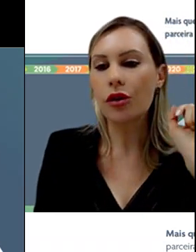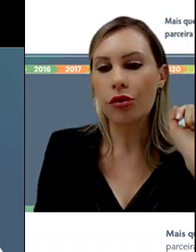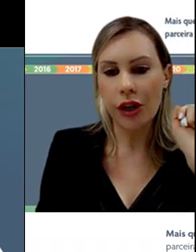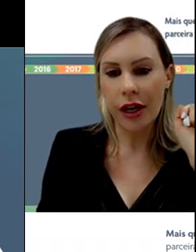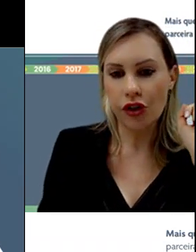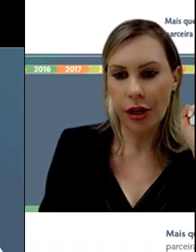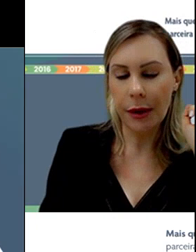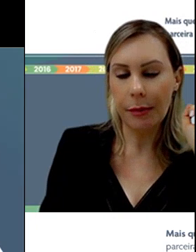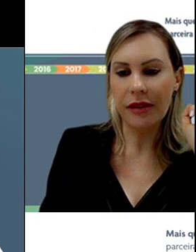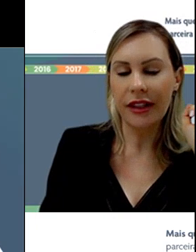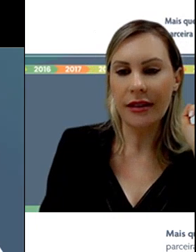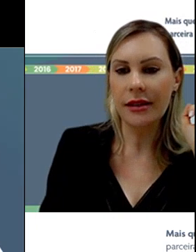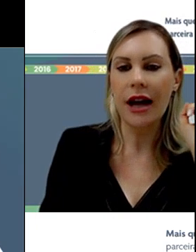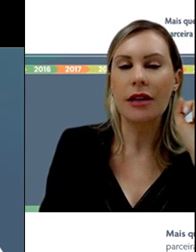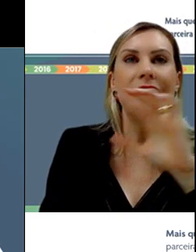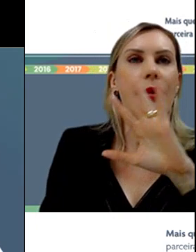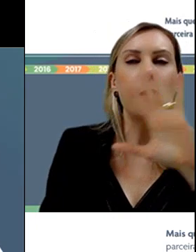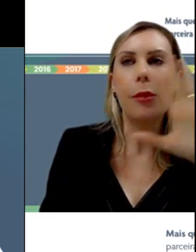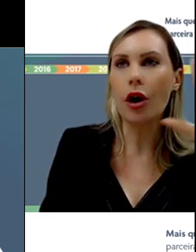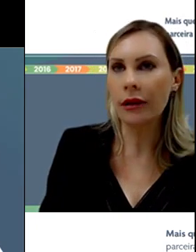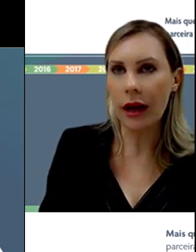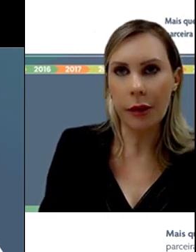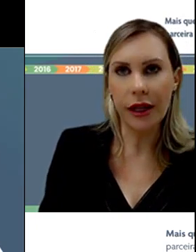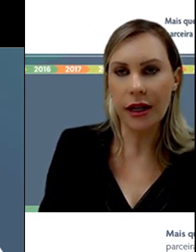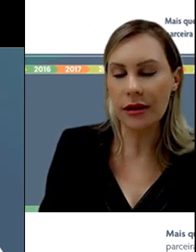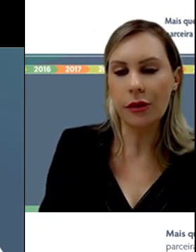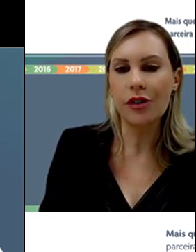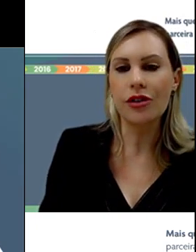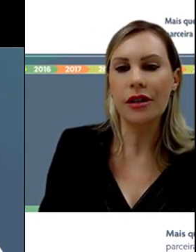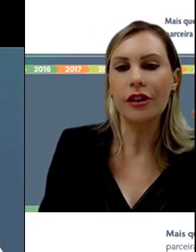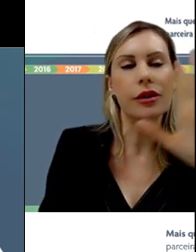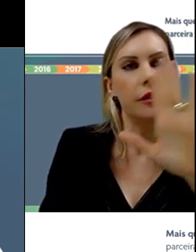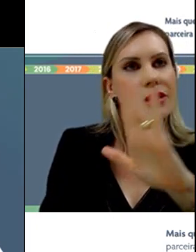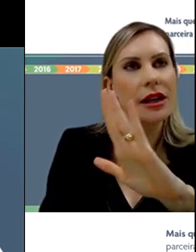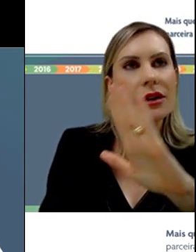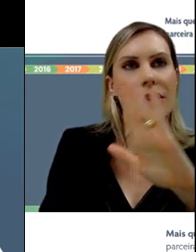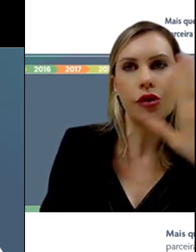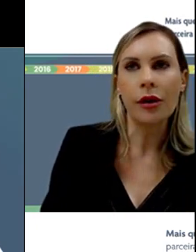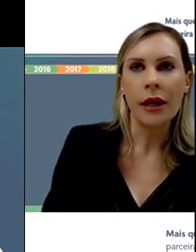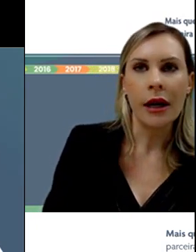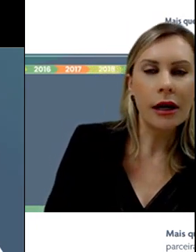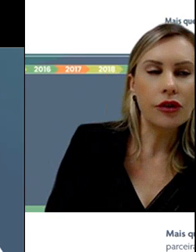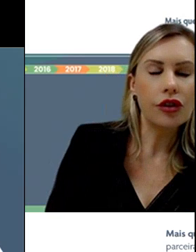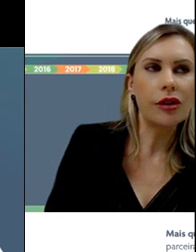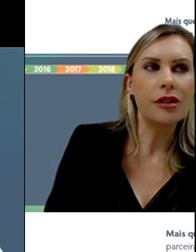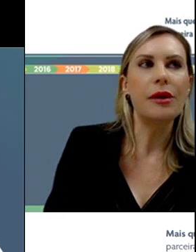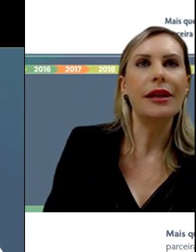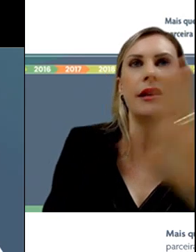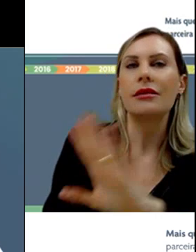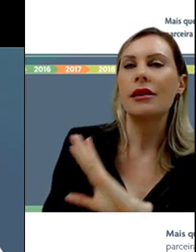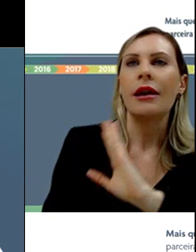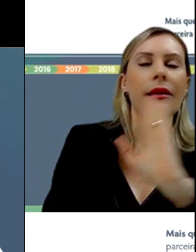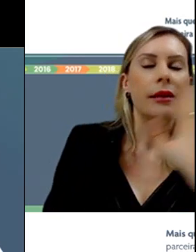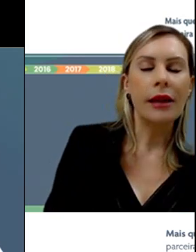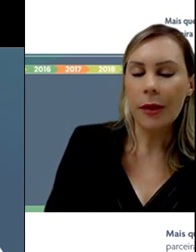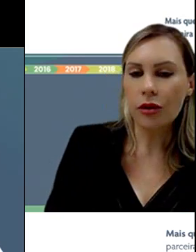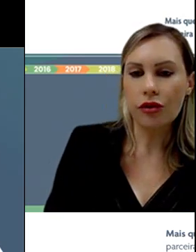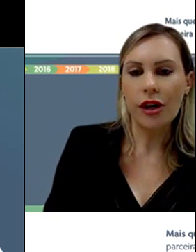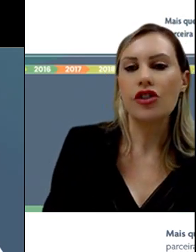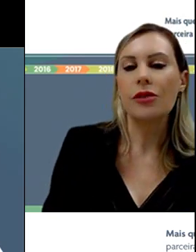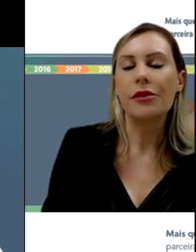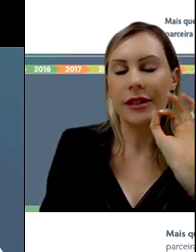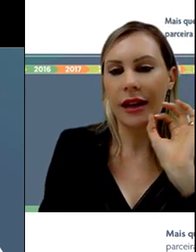não migrou de regime previdenciário. E não importa a remuneração deste servidor. Se você ingressou antes de 2013,